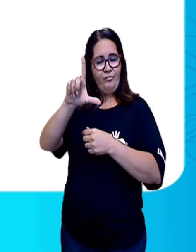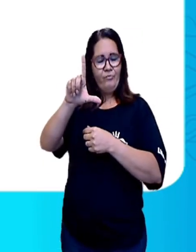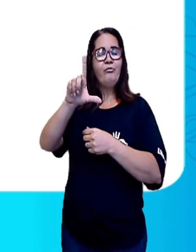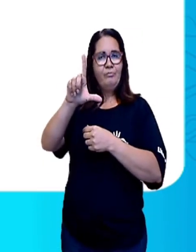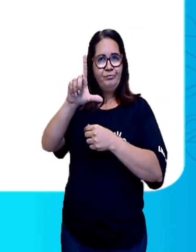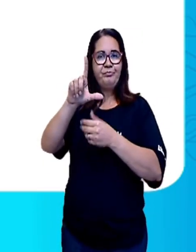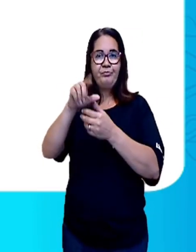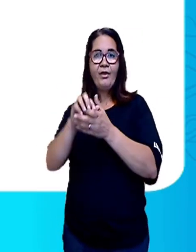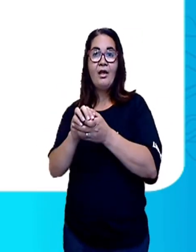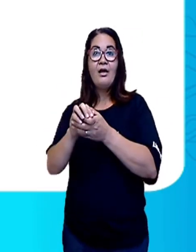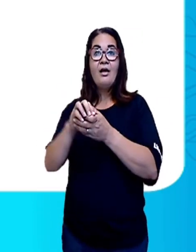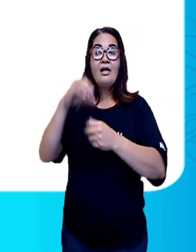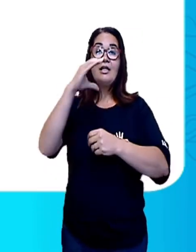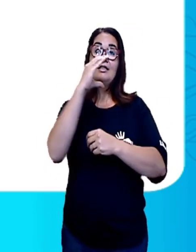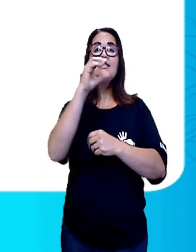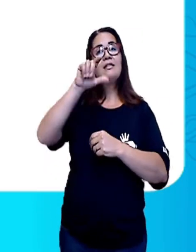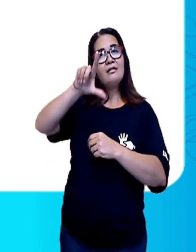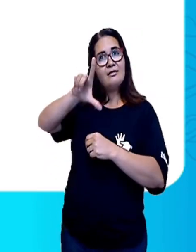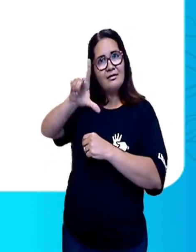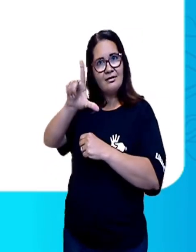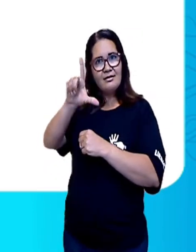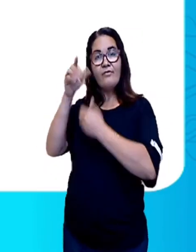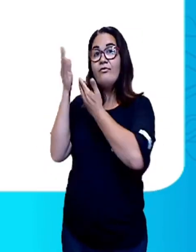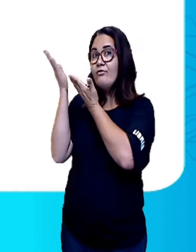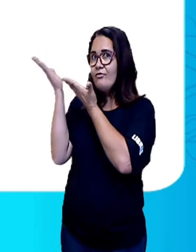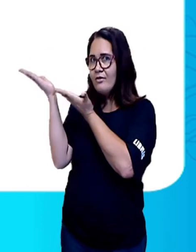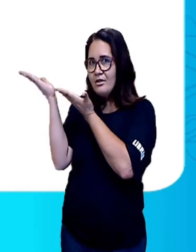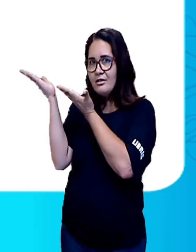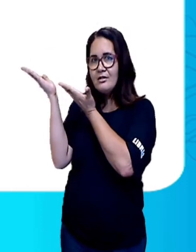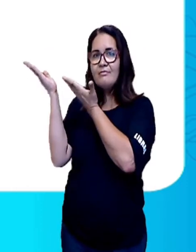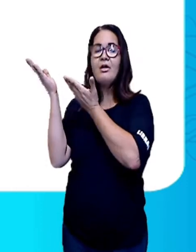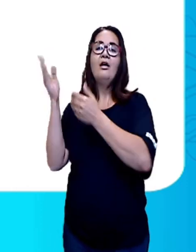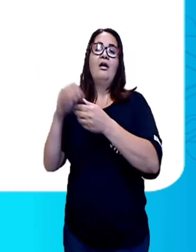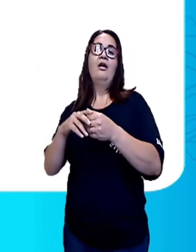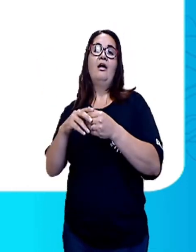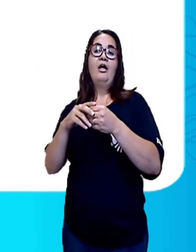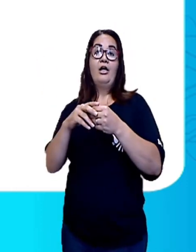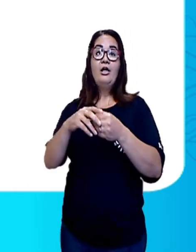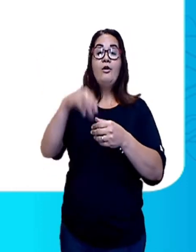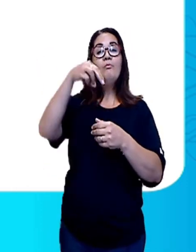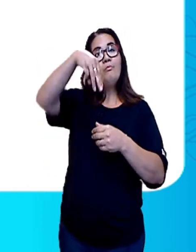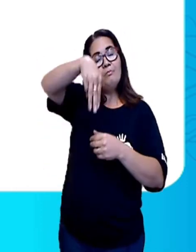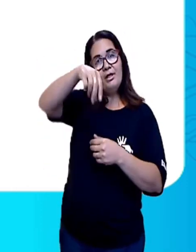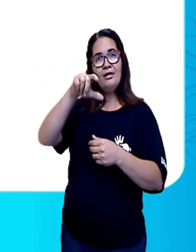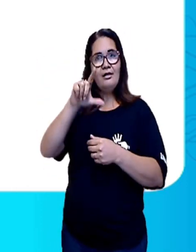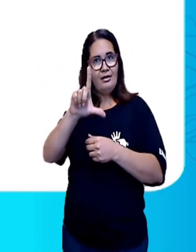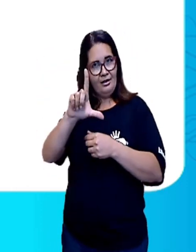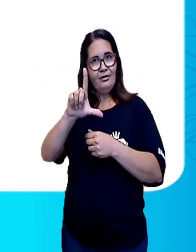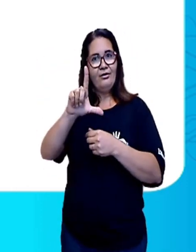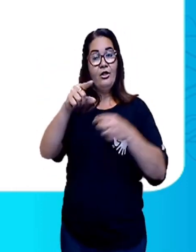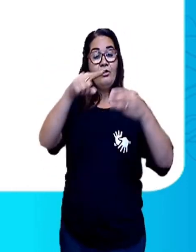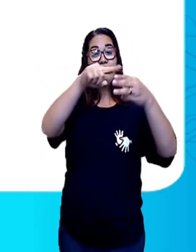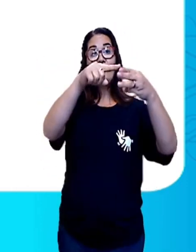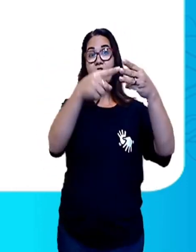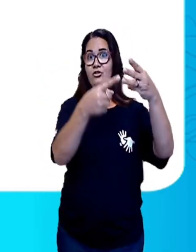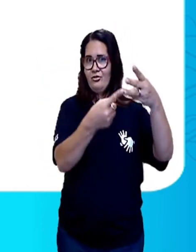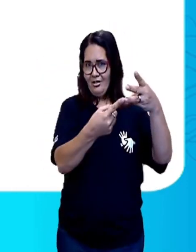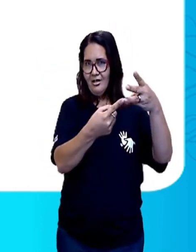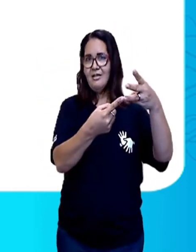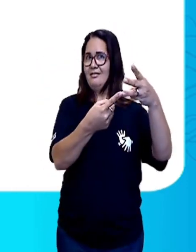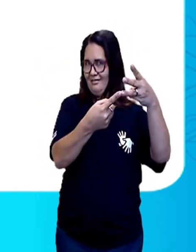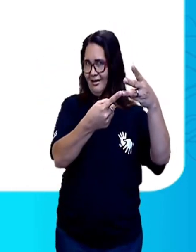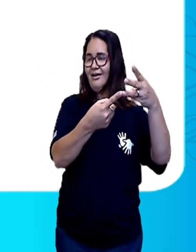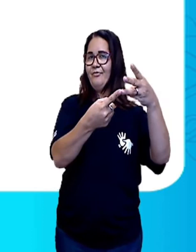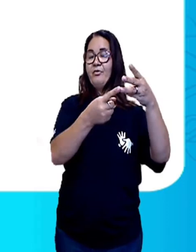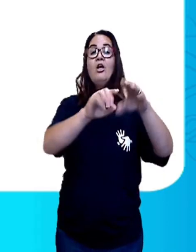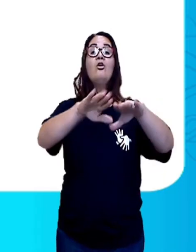DL, centilitro, com a sigla CL, e mililitro, ML. E quais são os